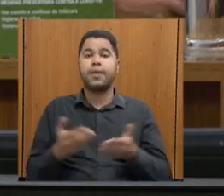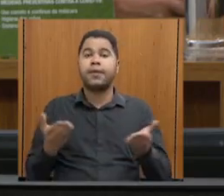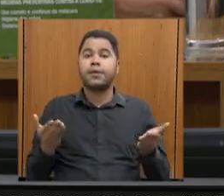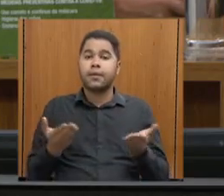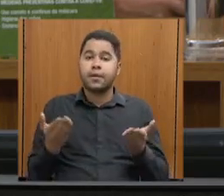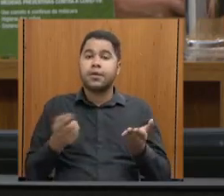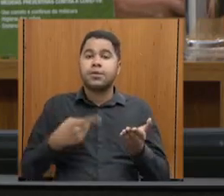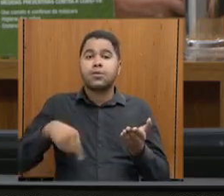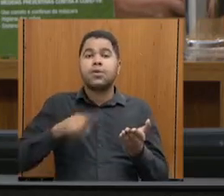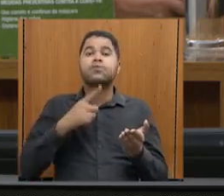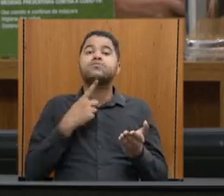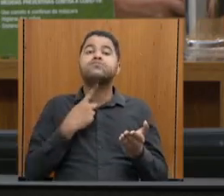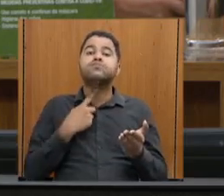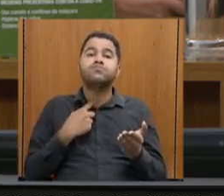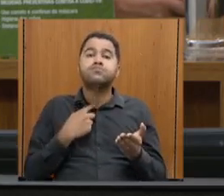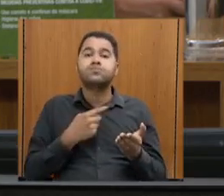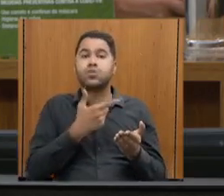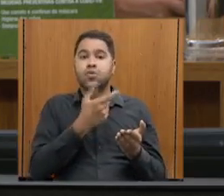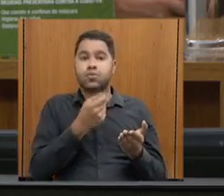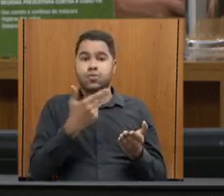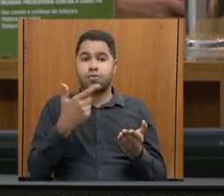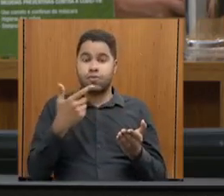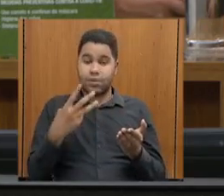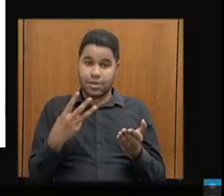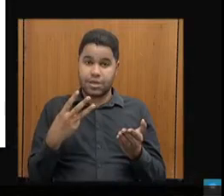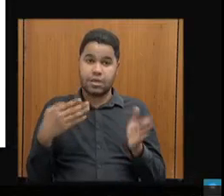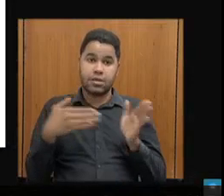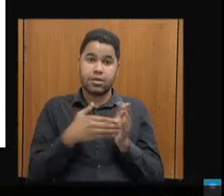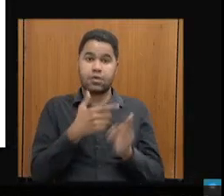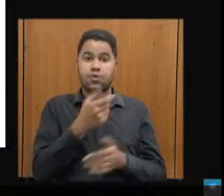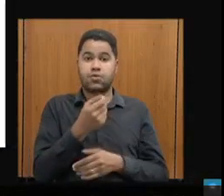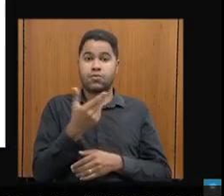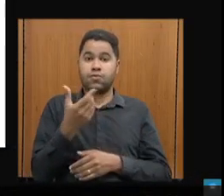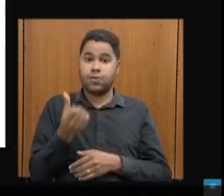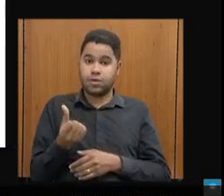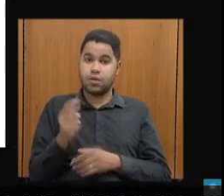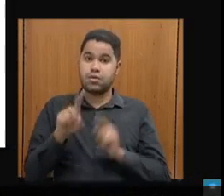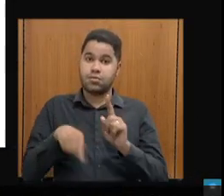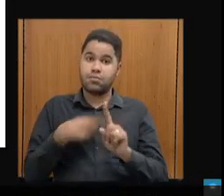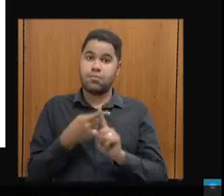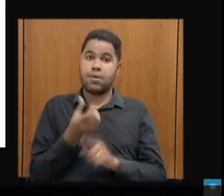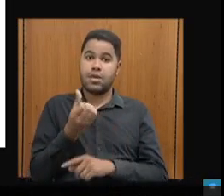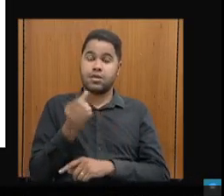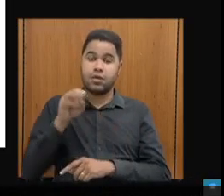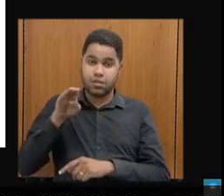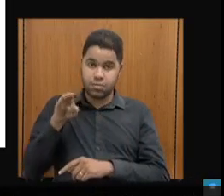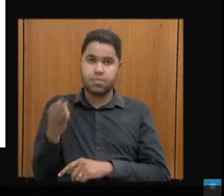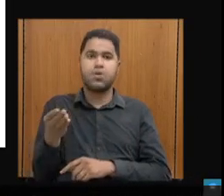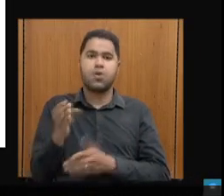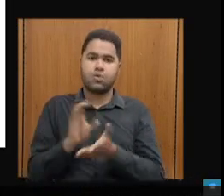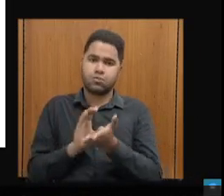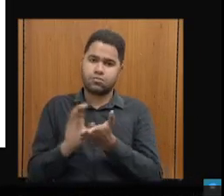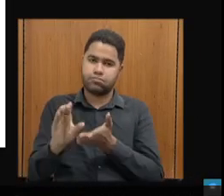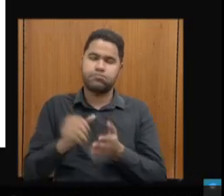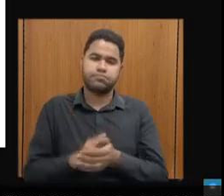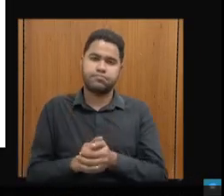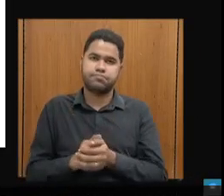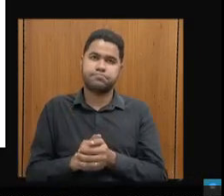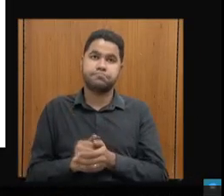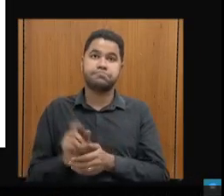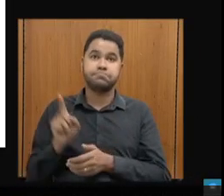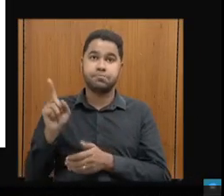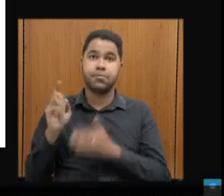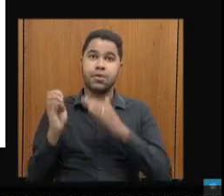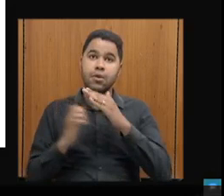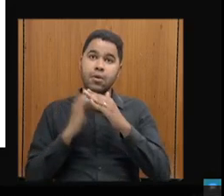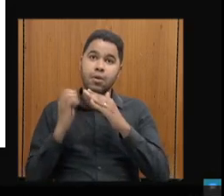a nossa intenção é que de 2.000 23:26 mais seis bilhões de investimento é uma companhia que